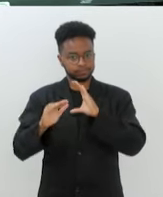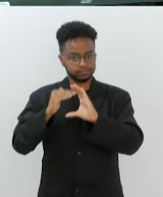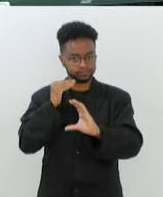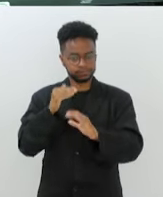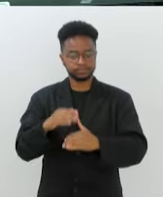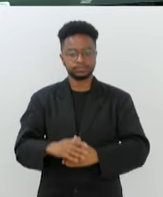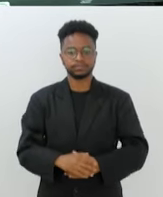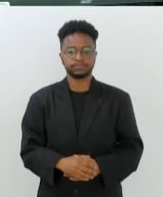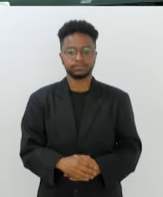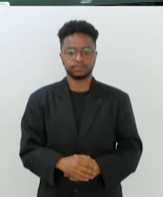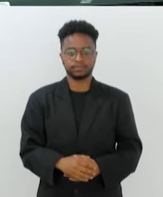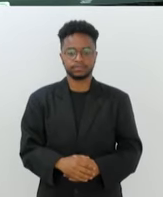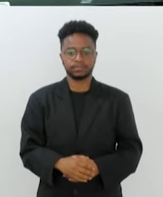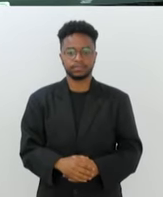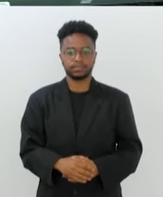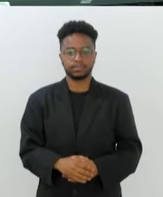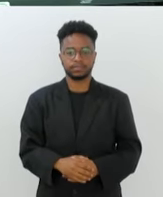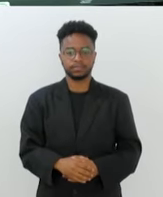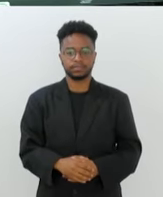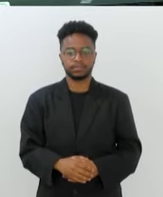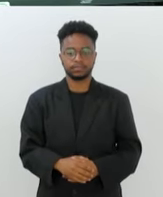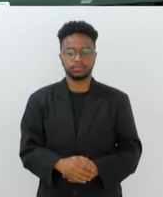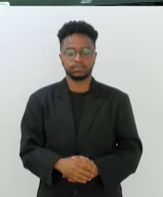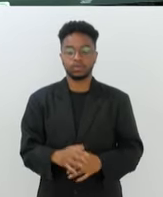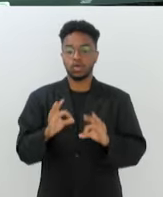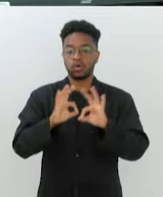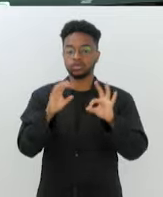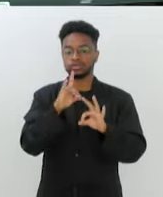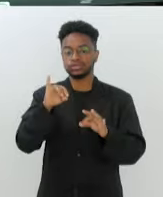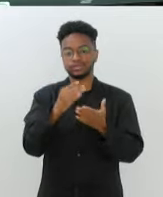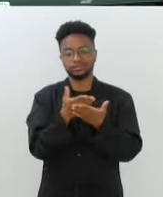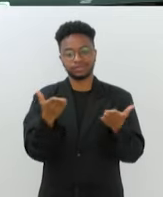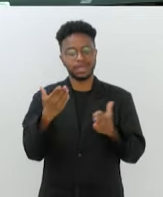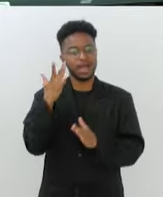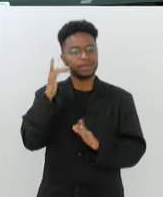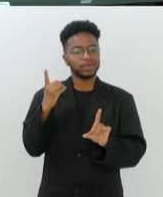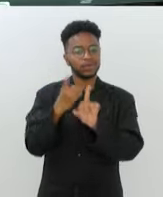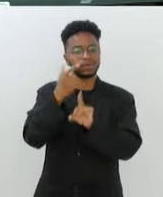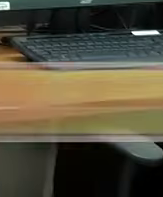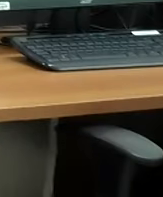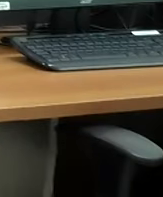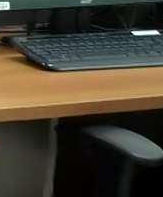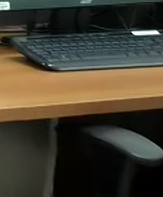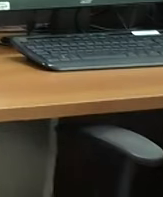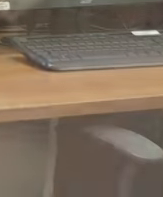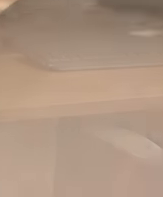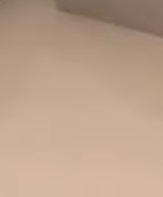tvalerj@alerj.rj.gov.br. Um ótimo dia para você e até amanhã!